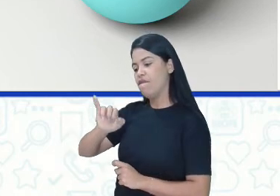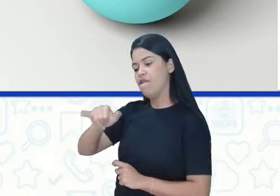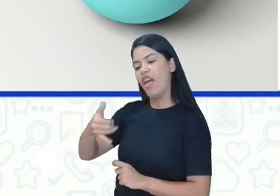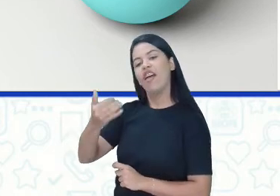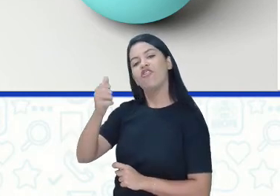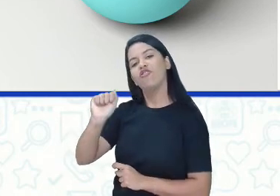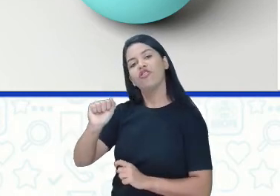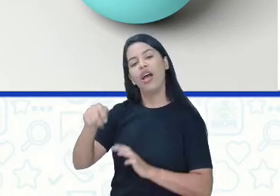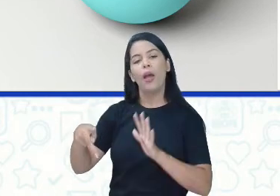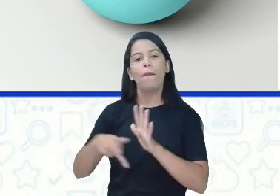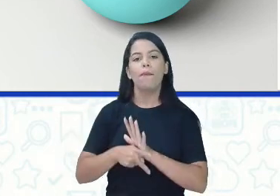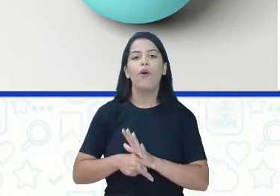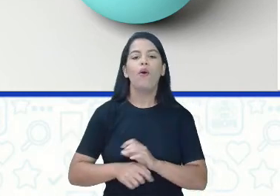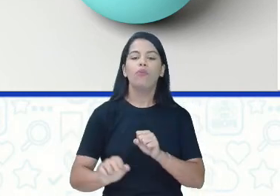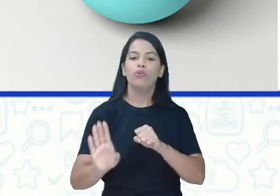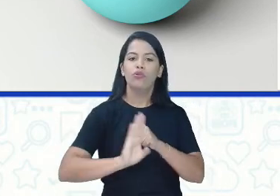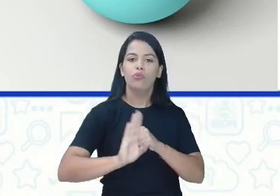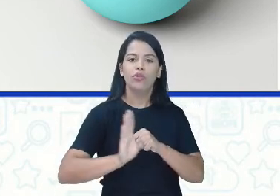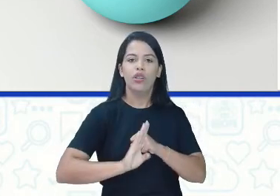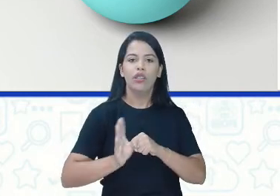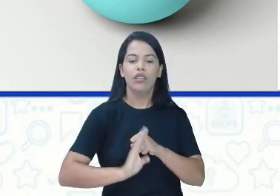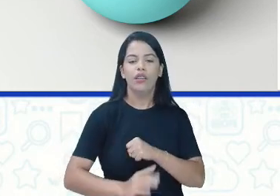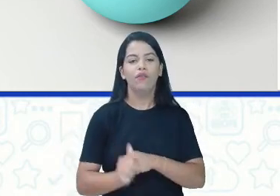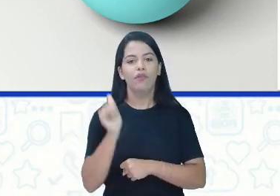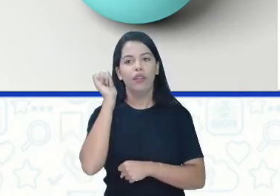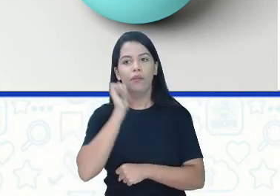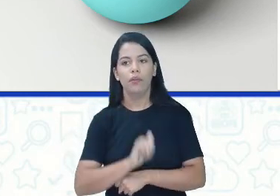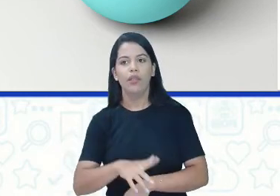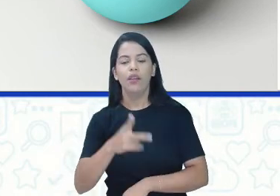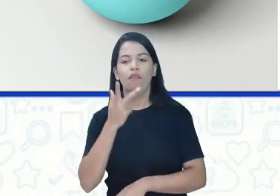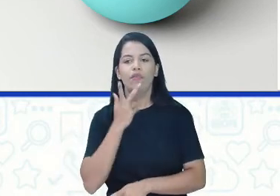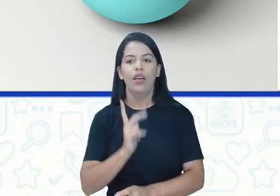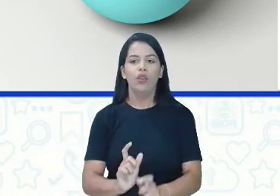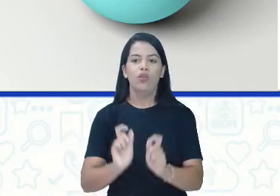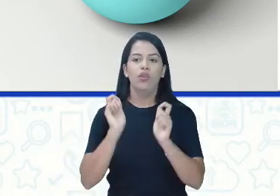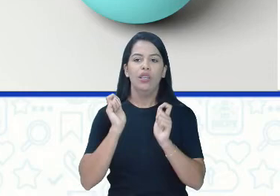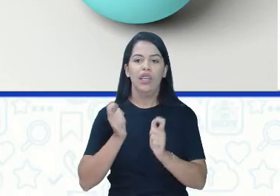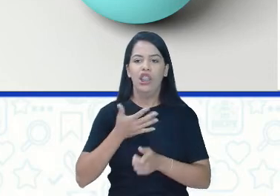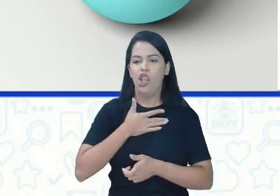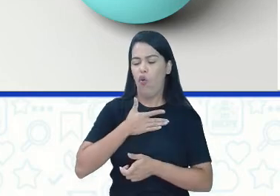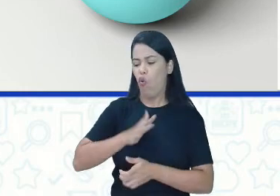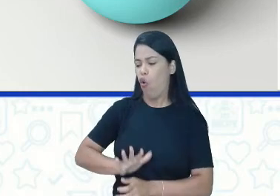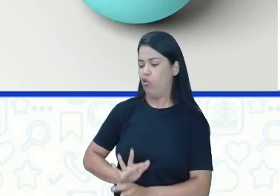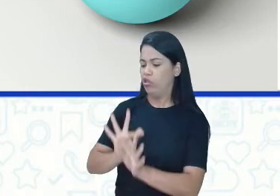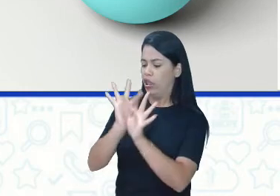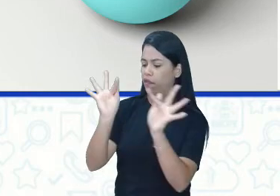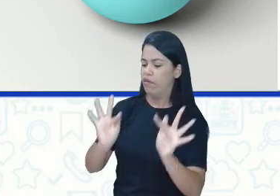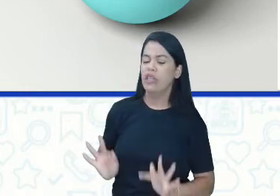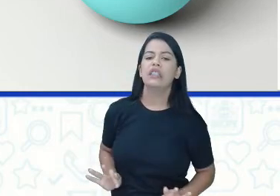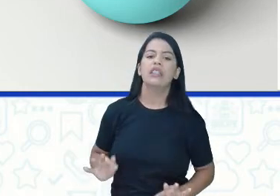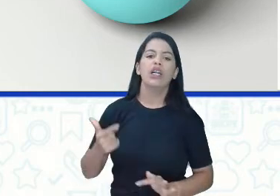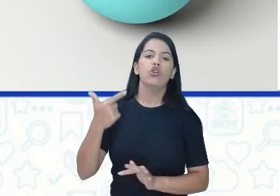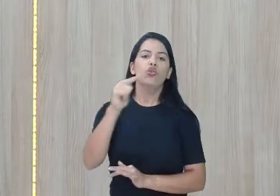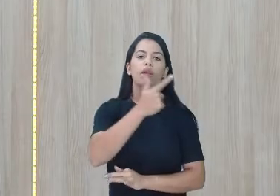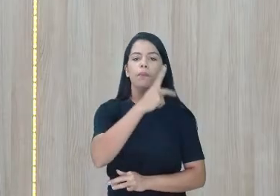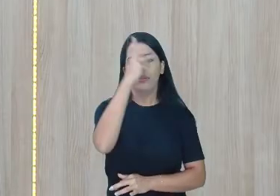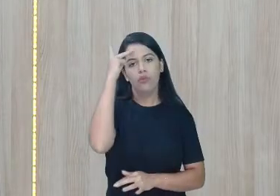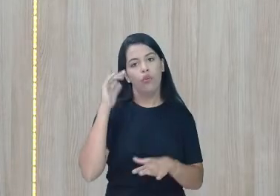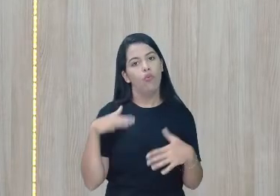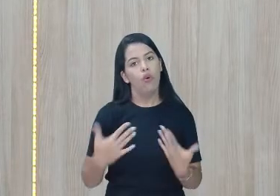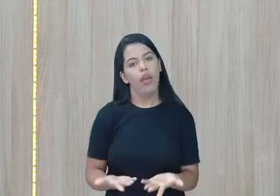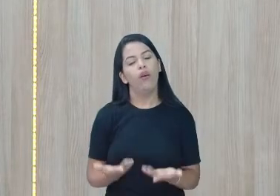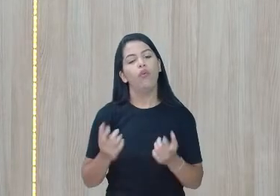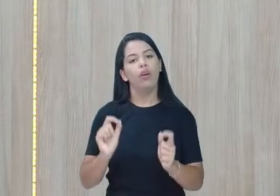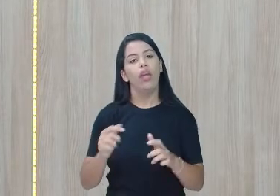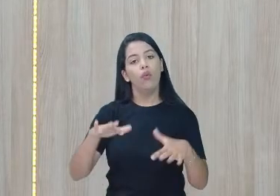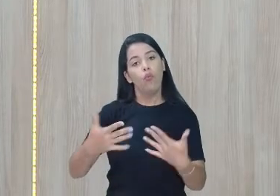significa desgosto provocado pela felicidade ou prosperidade alheia, minha gente. É quando a gente fica triste, quando o amiguinho está